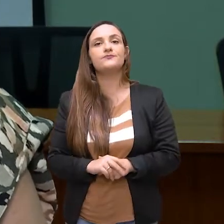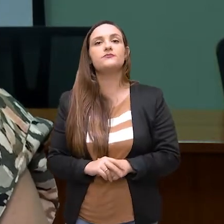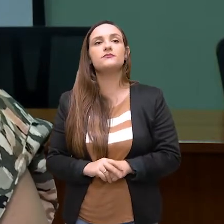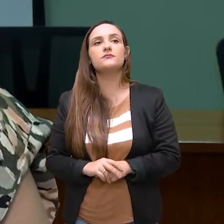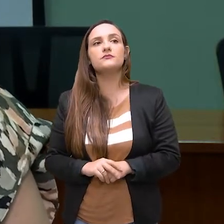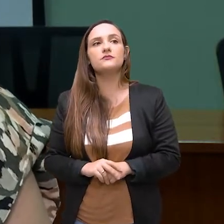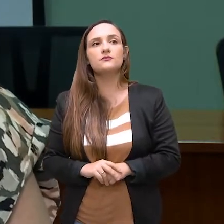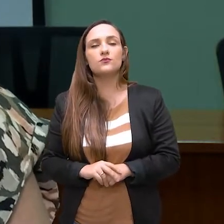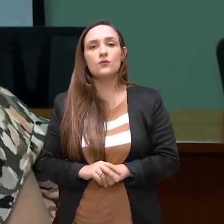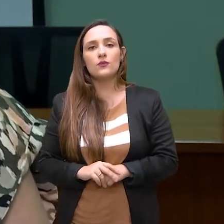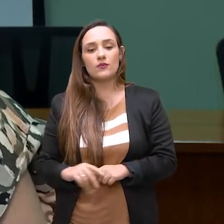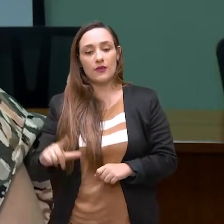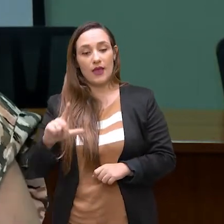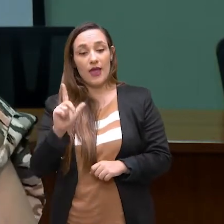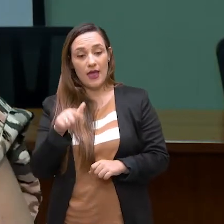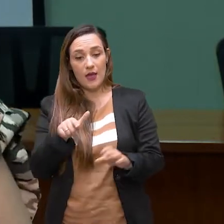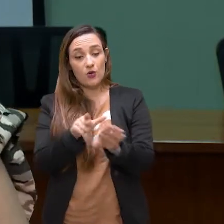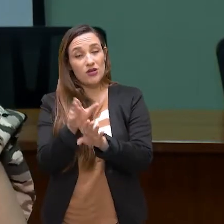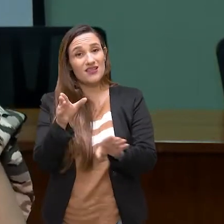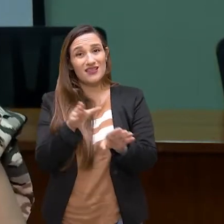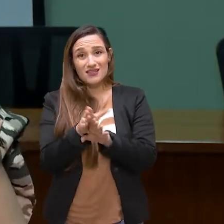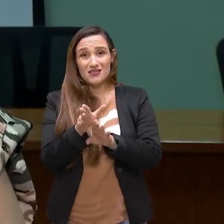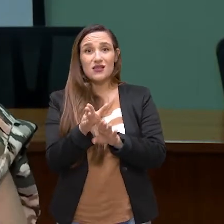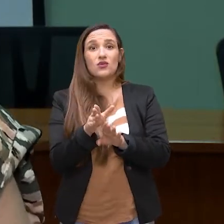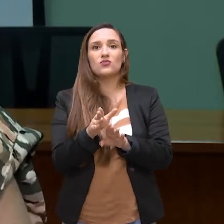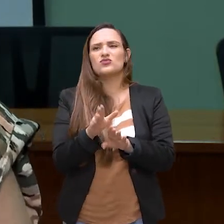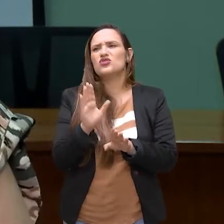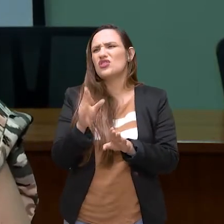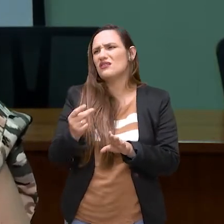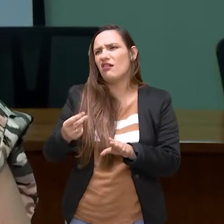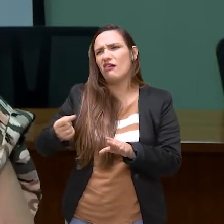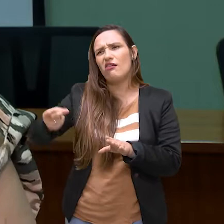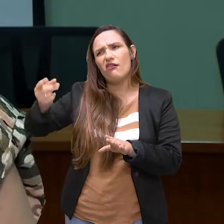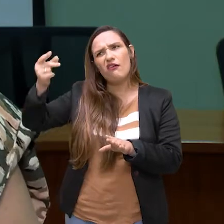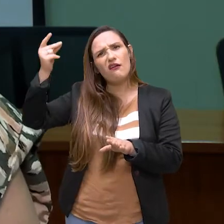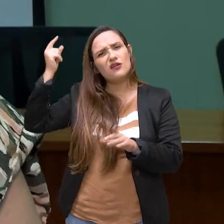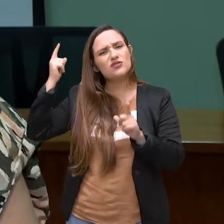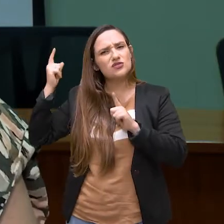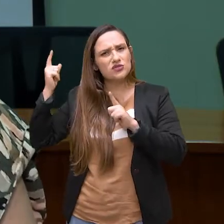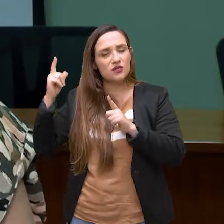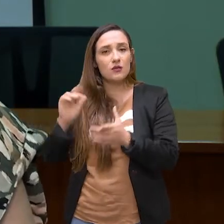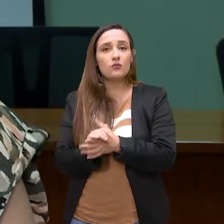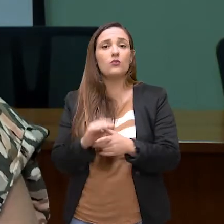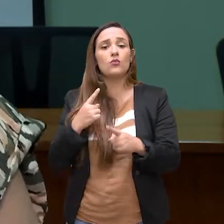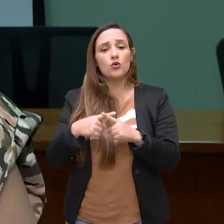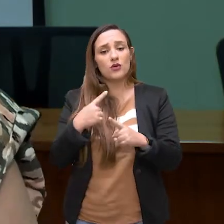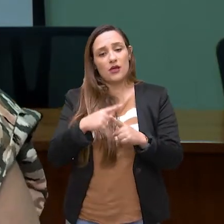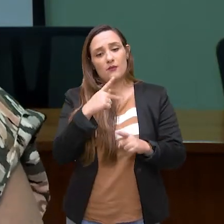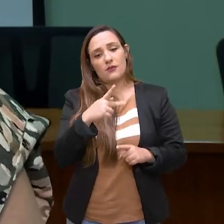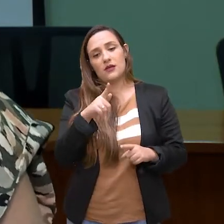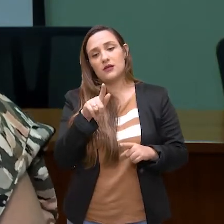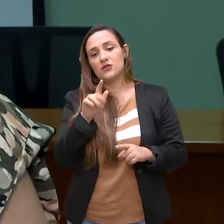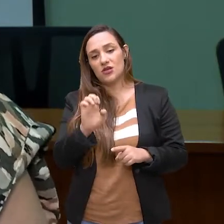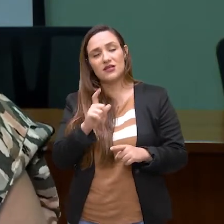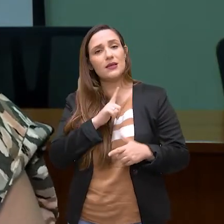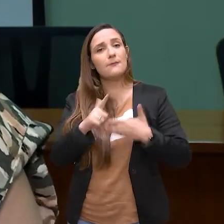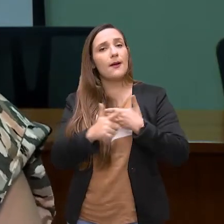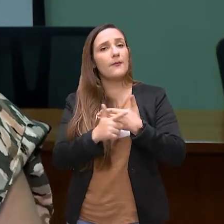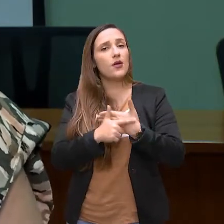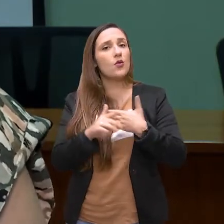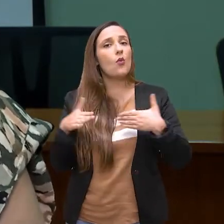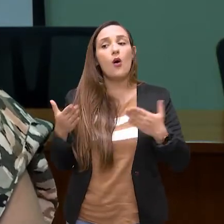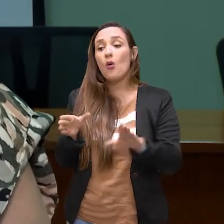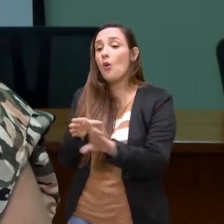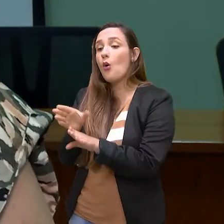Condutas Eleitorais Vedadas é um produto da PGE de muito tempo, porque justamente a PGE tem esse papel de orientar a